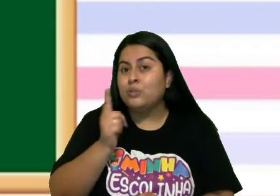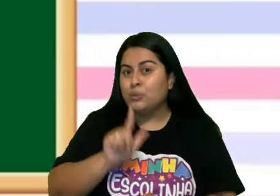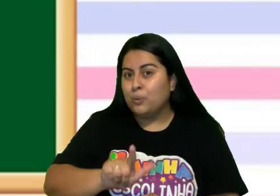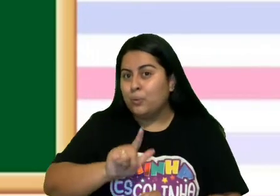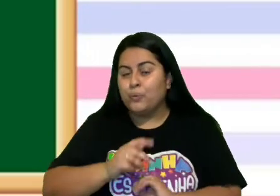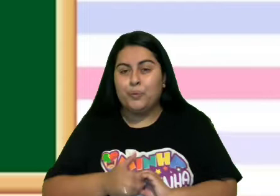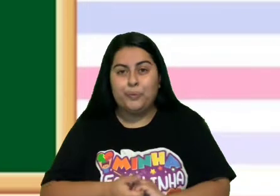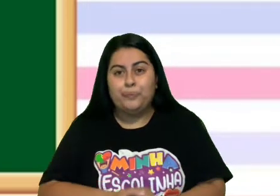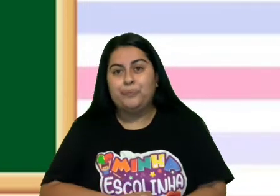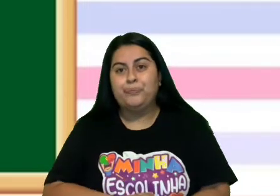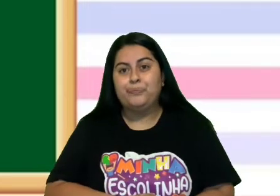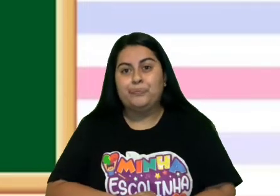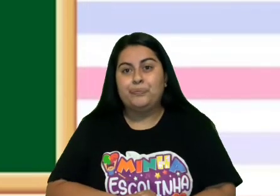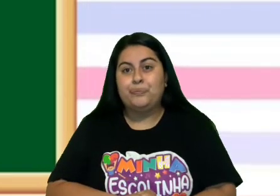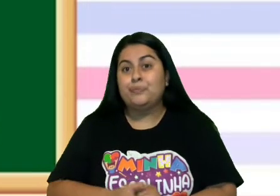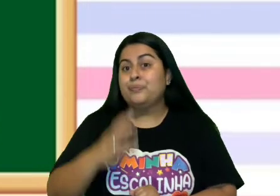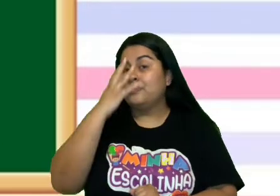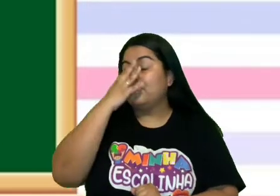repetir?